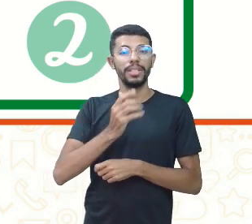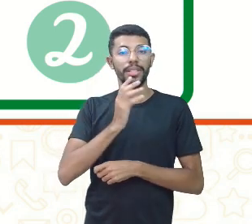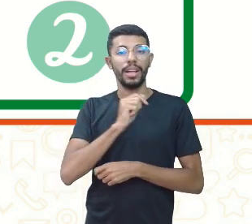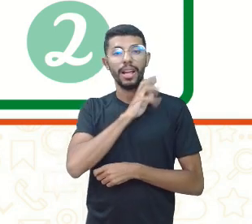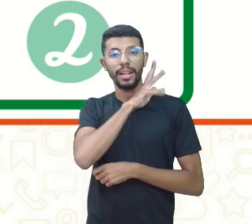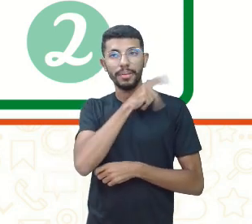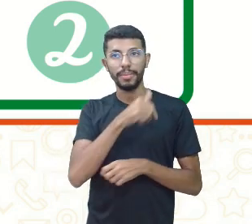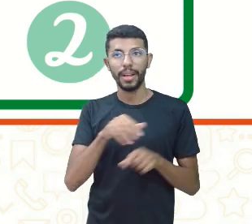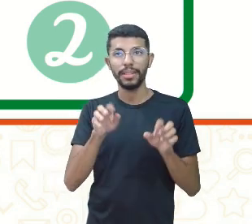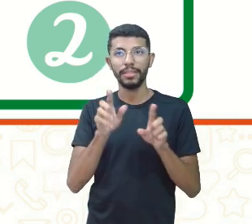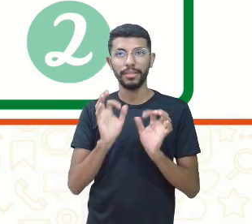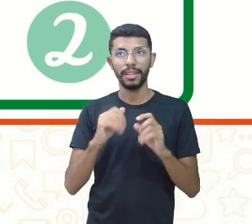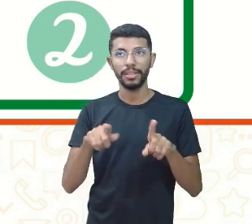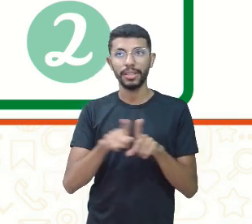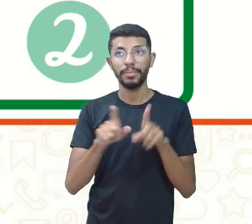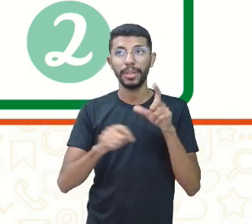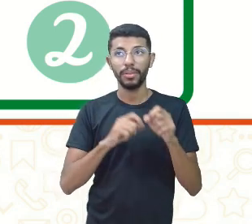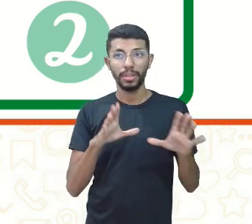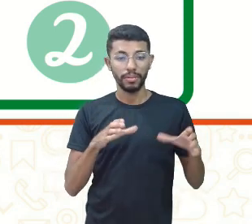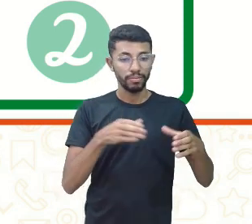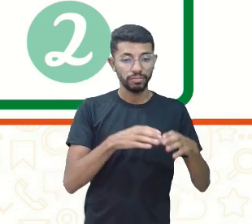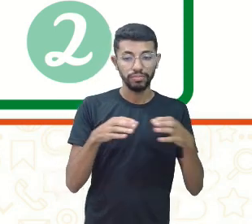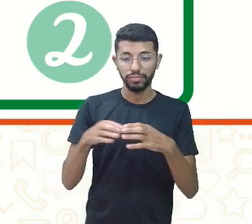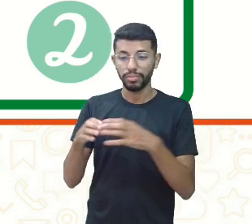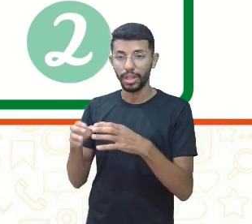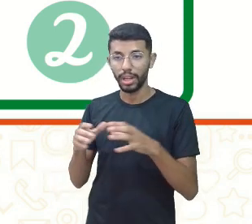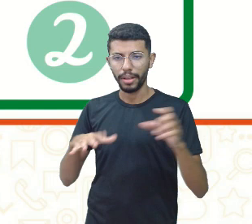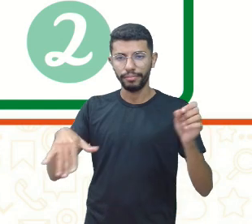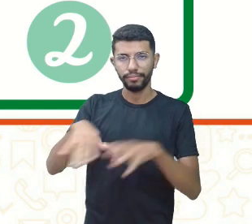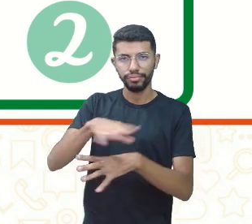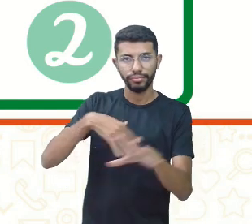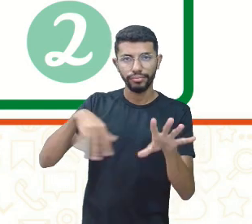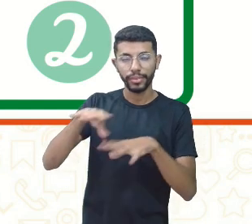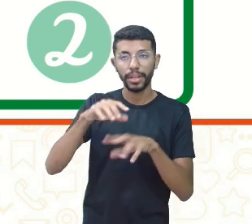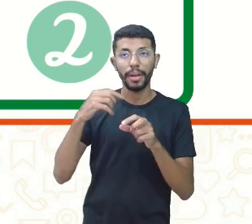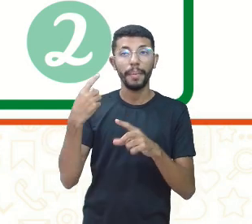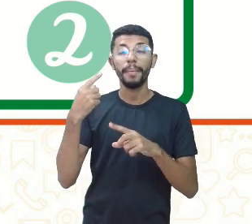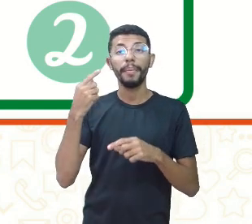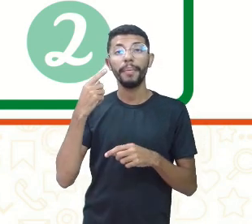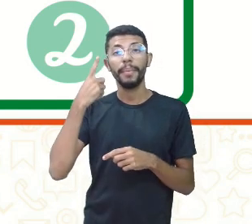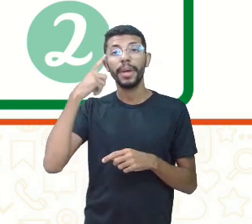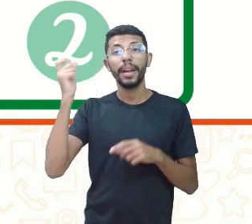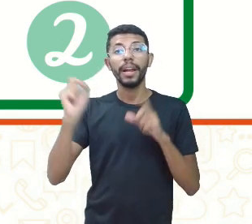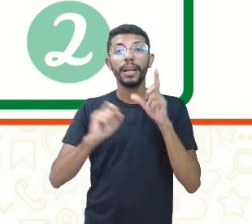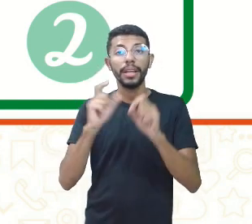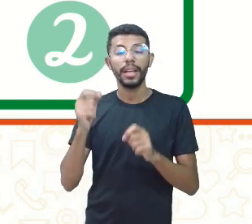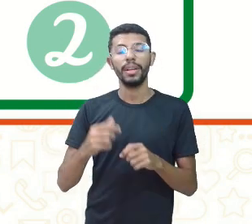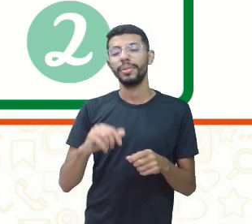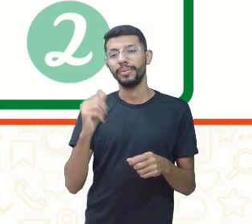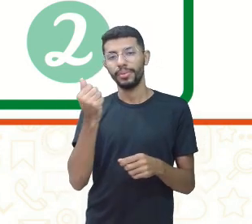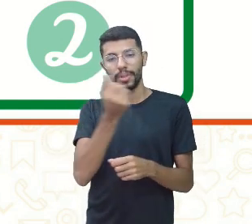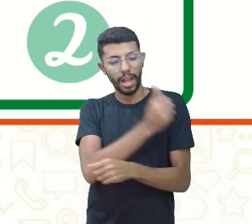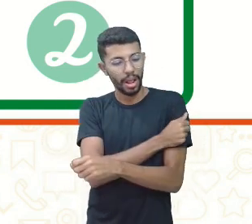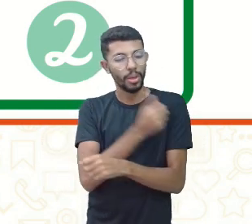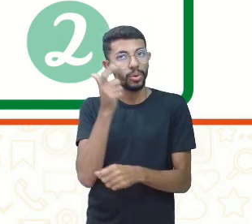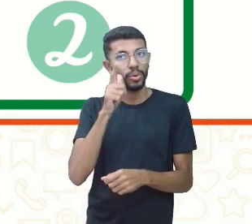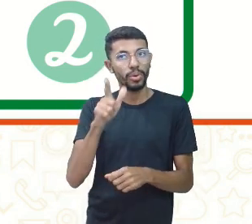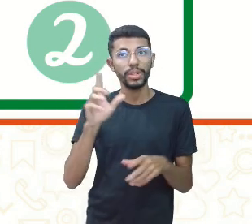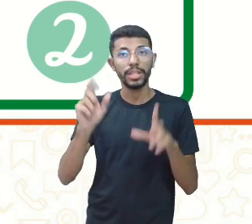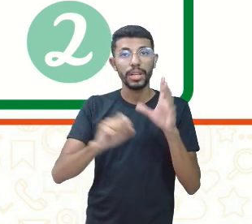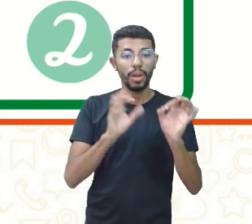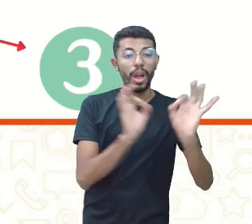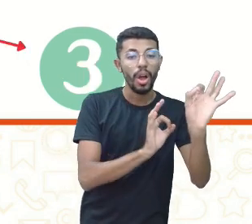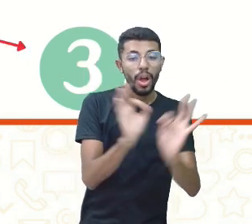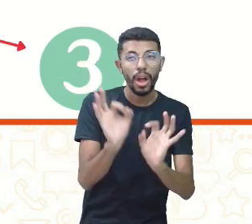e os números fora da ordem, para que esse estudante ele faça essa ordem, ele coloque os elementos na